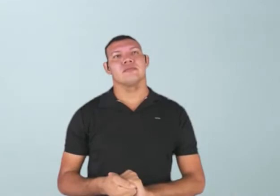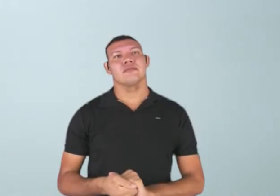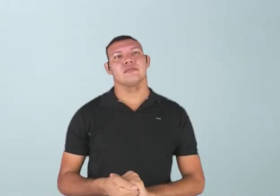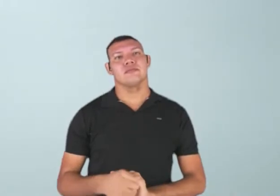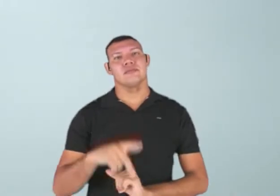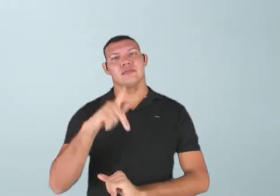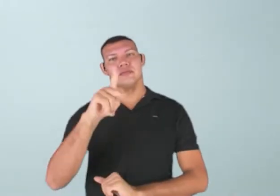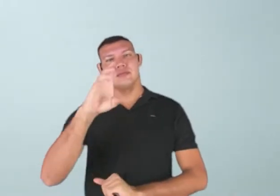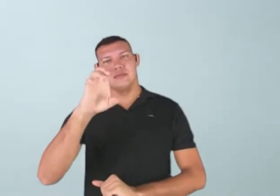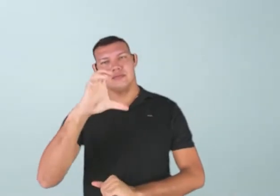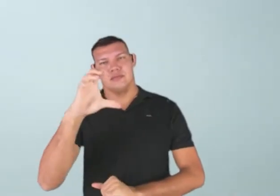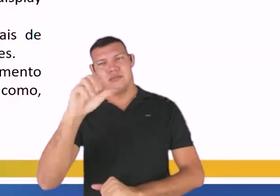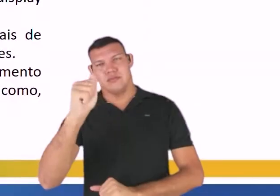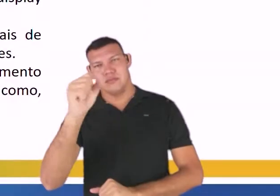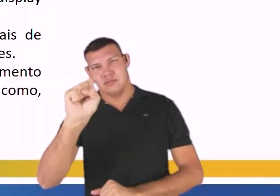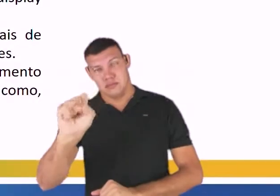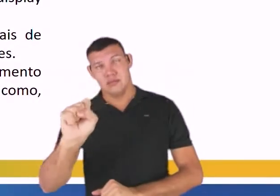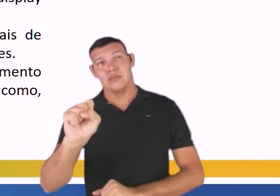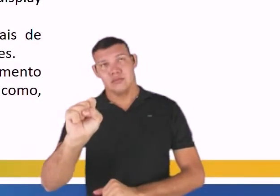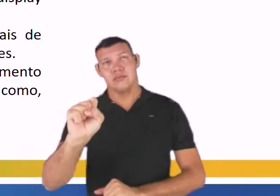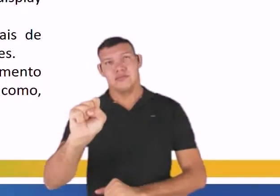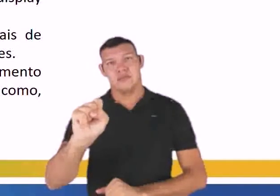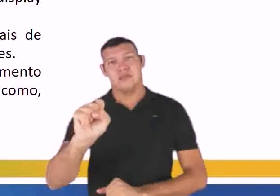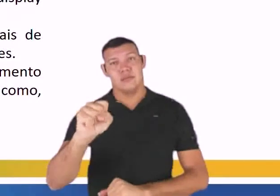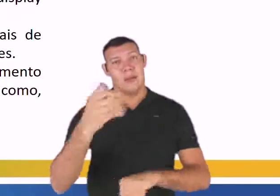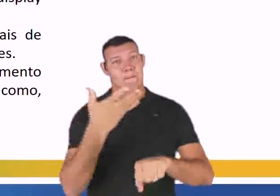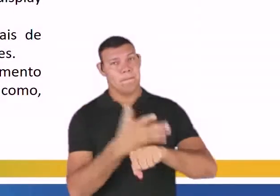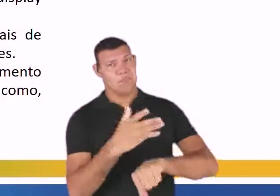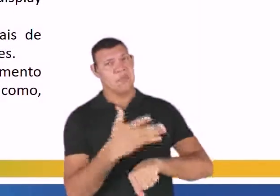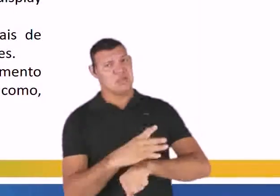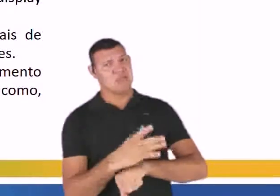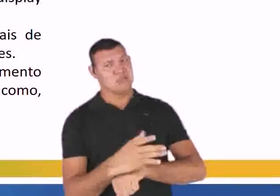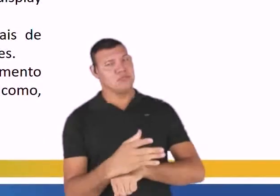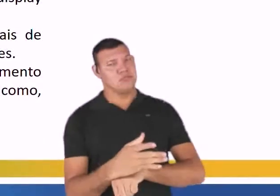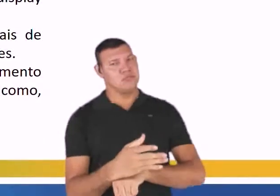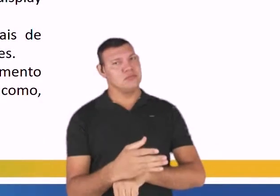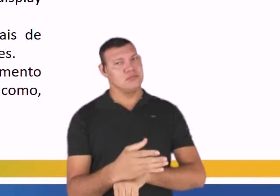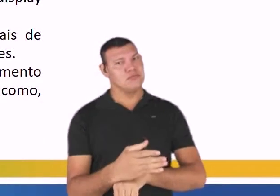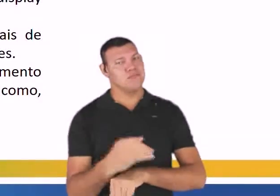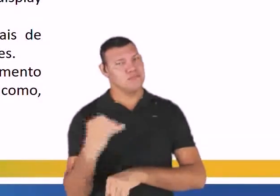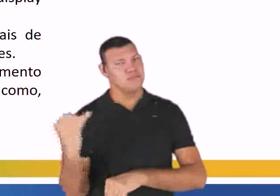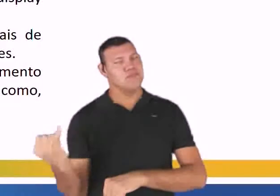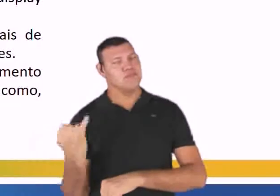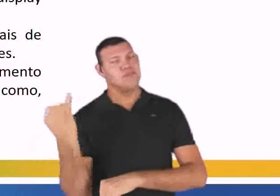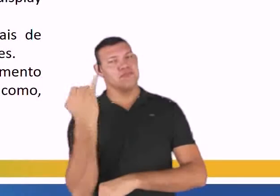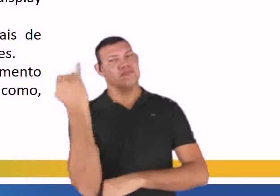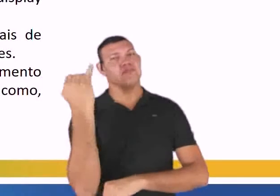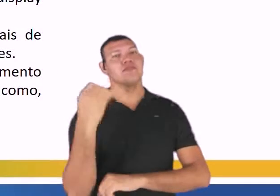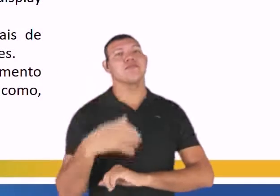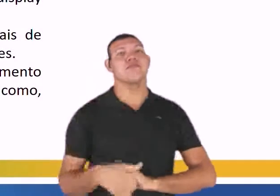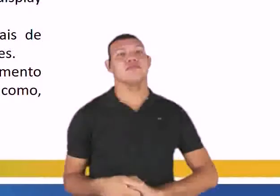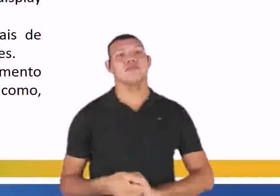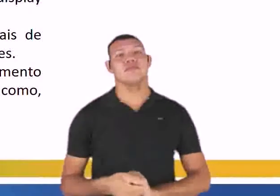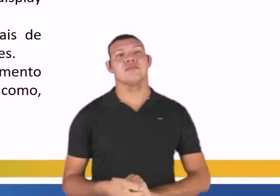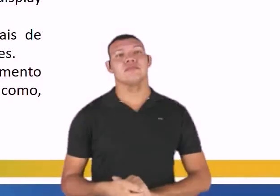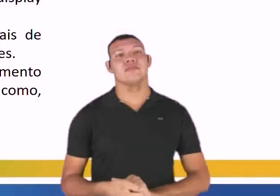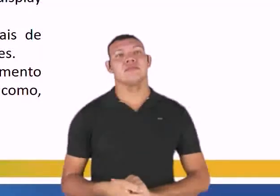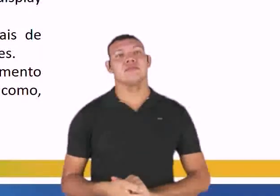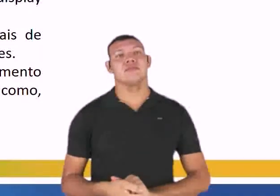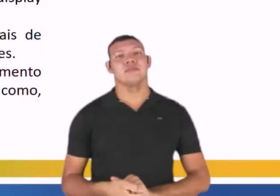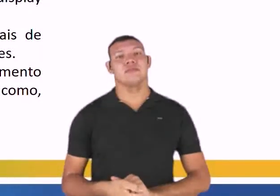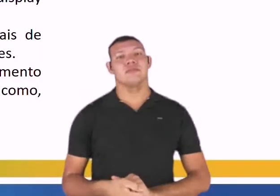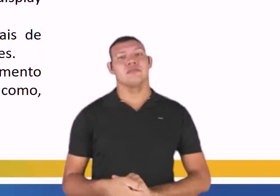peças publicitárias também têm uma participação bem interessante, o que a gente